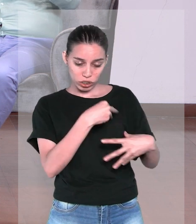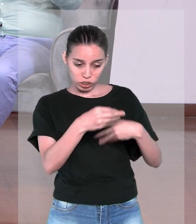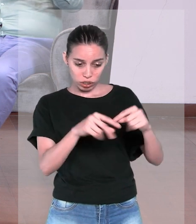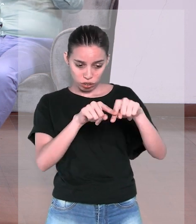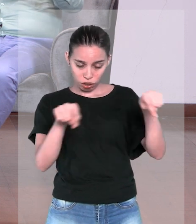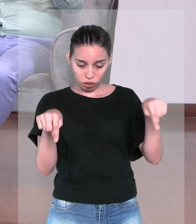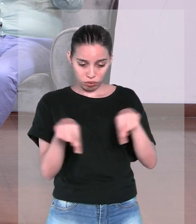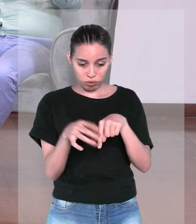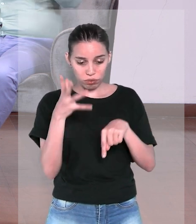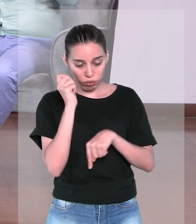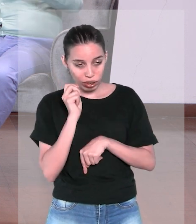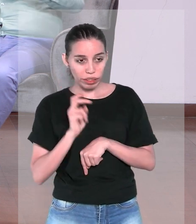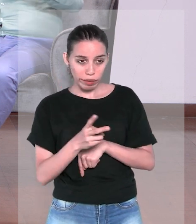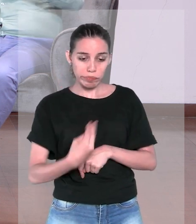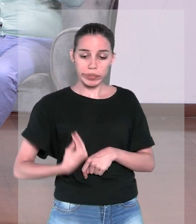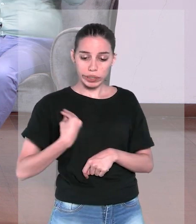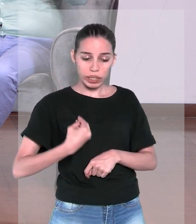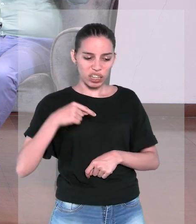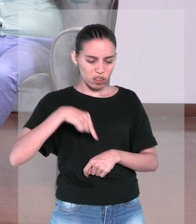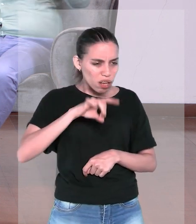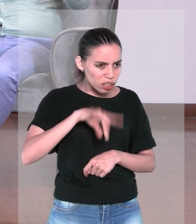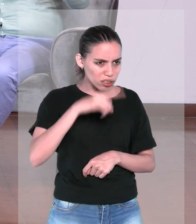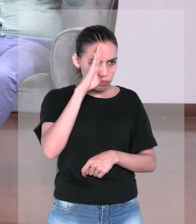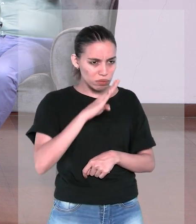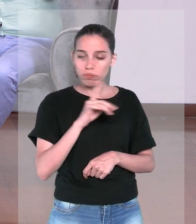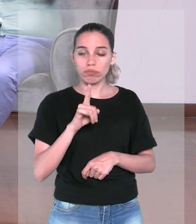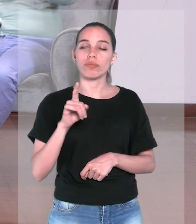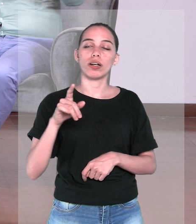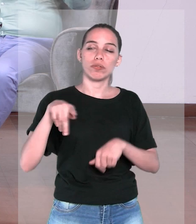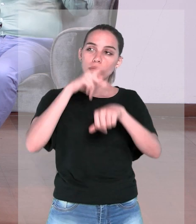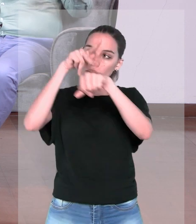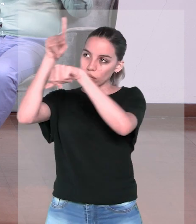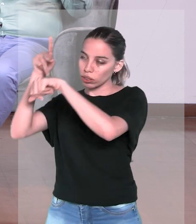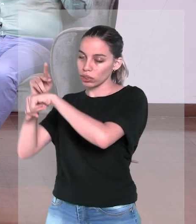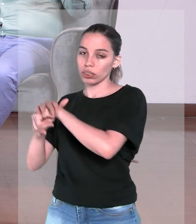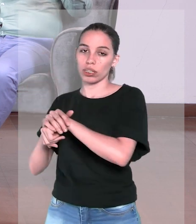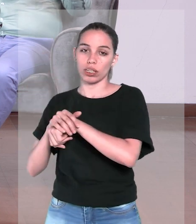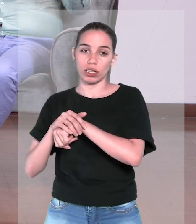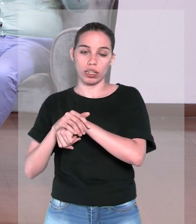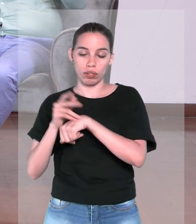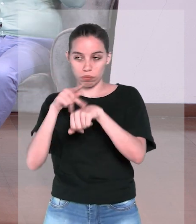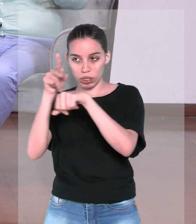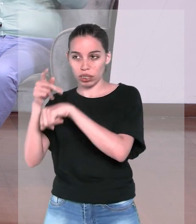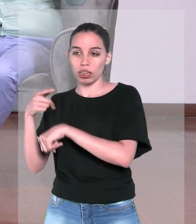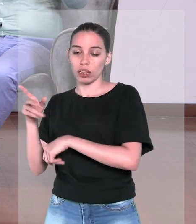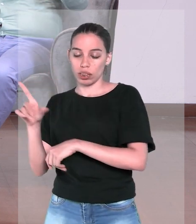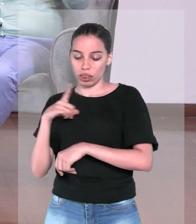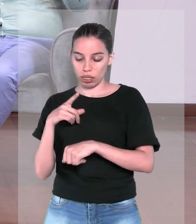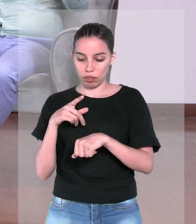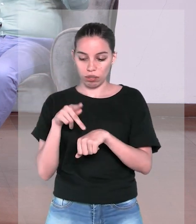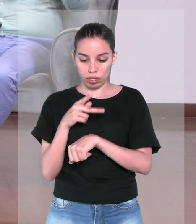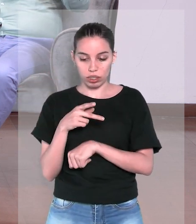da proteção. Sem ela, nós teríamos sérios problemas. A pandemia nos apontou isso. Nós tivemos